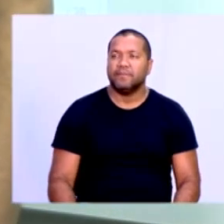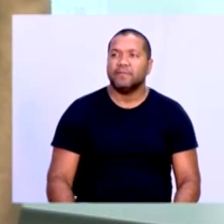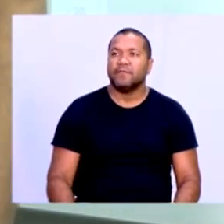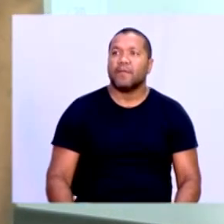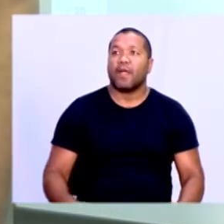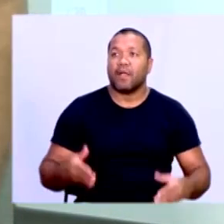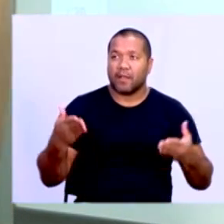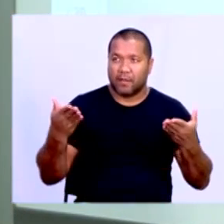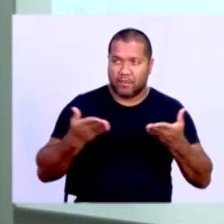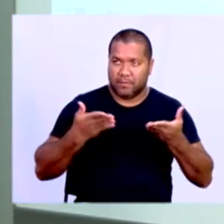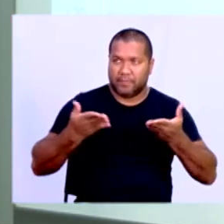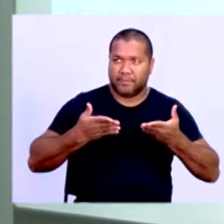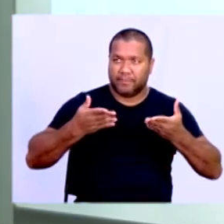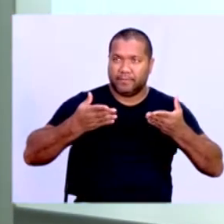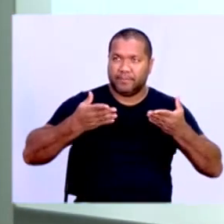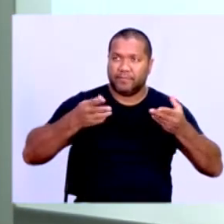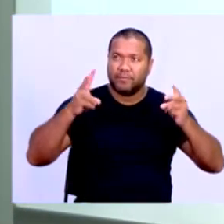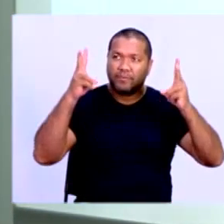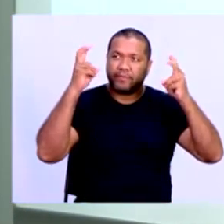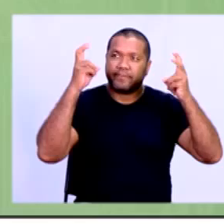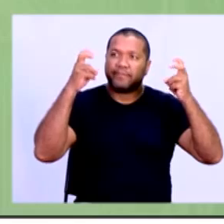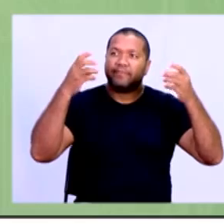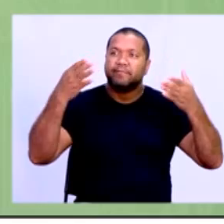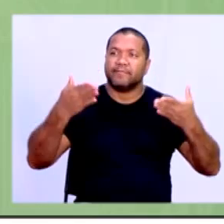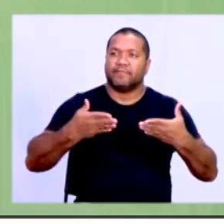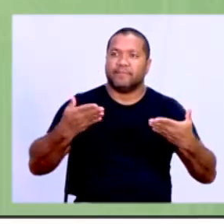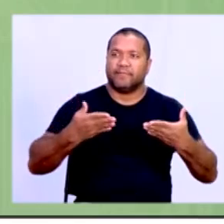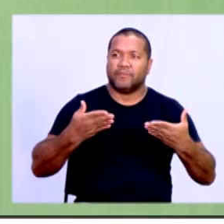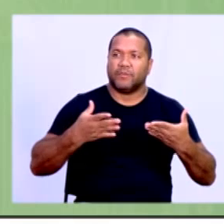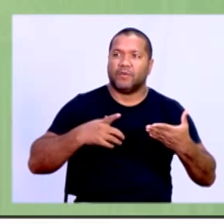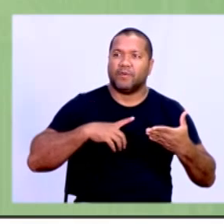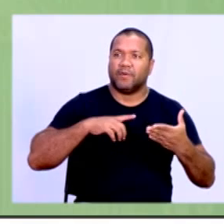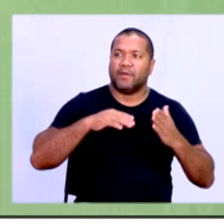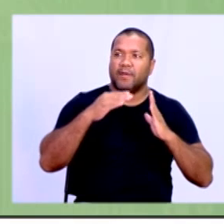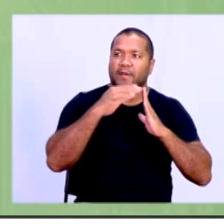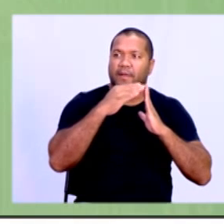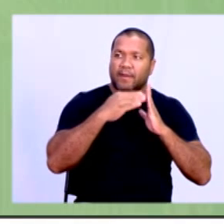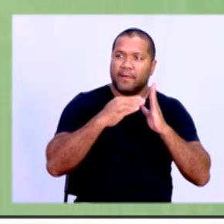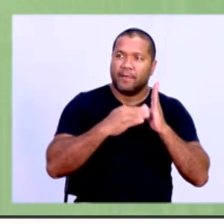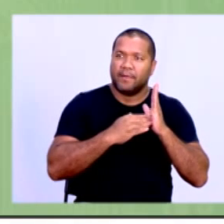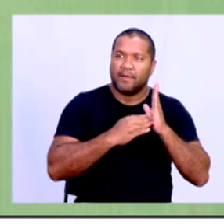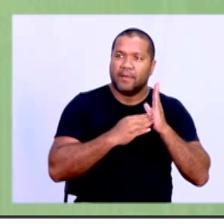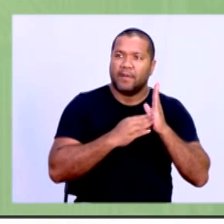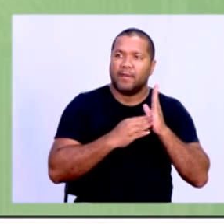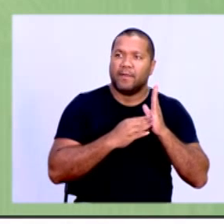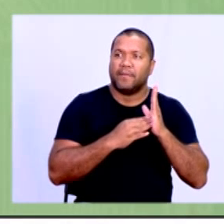Então, o conteúdo da nossa aula de hoje, a ementa é